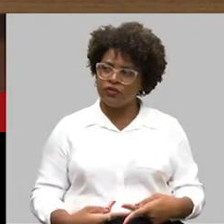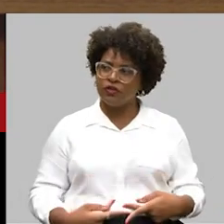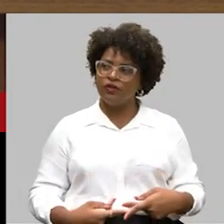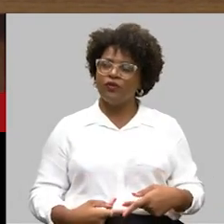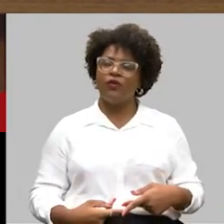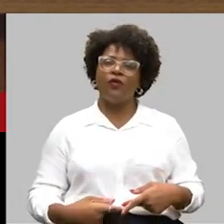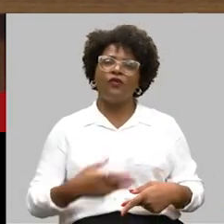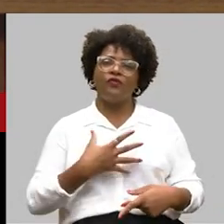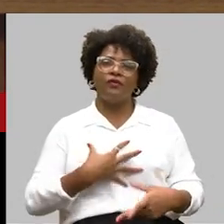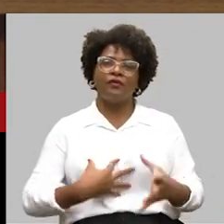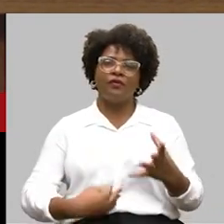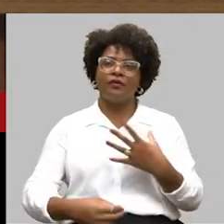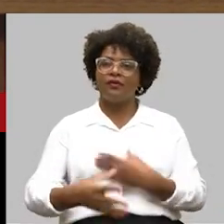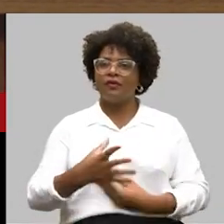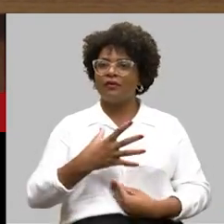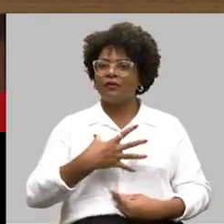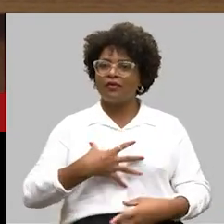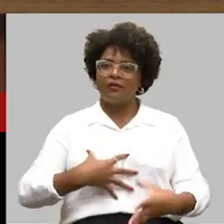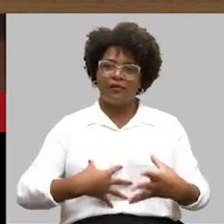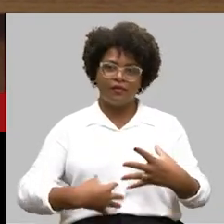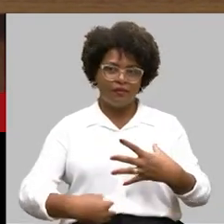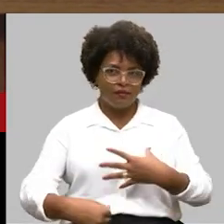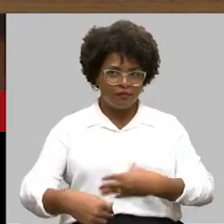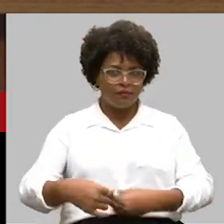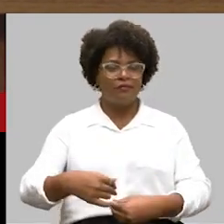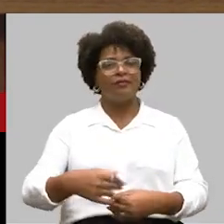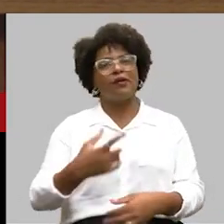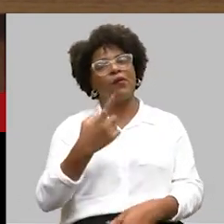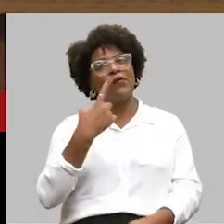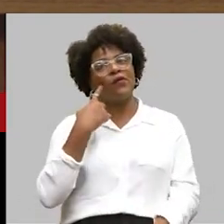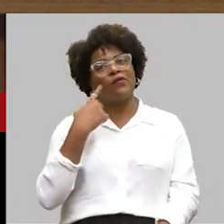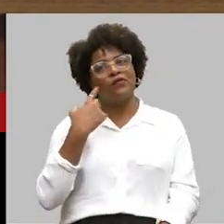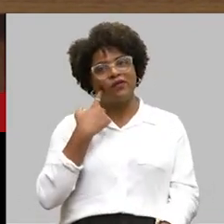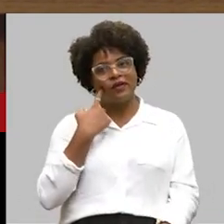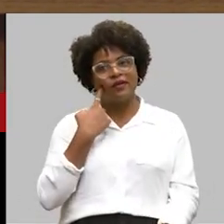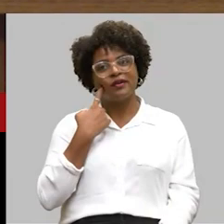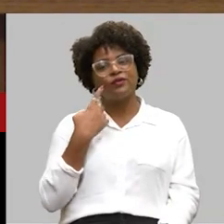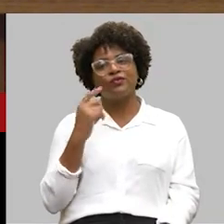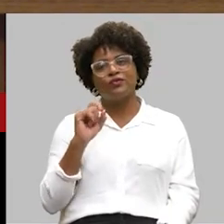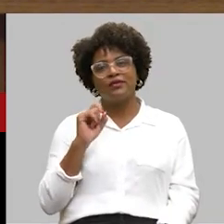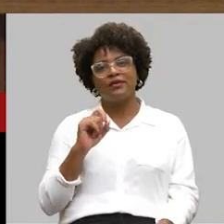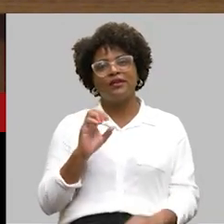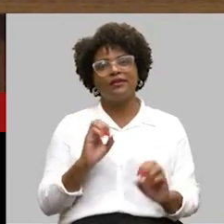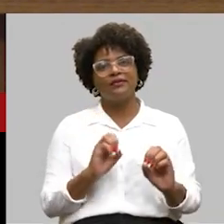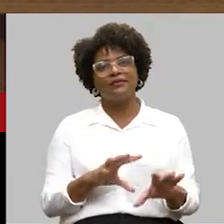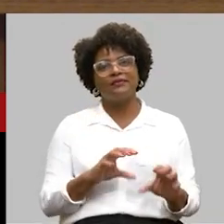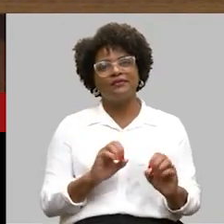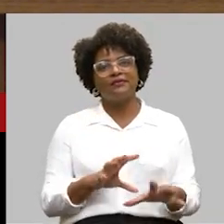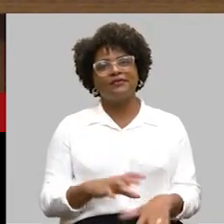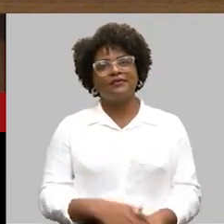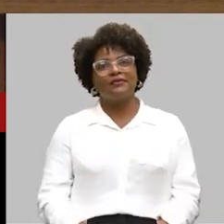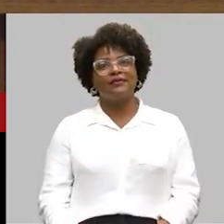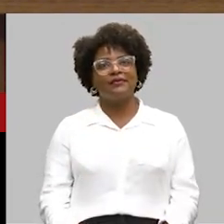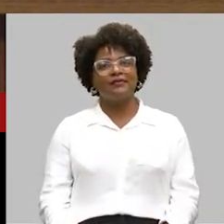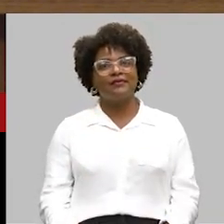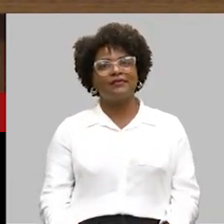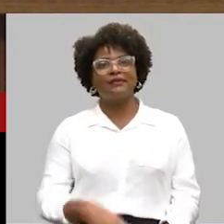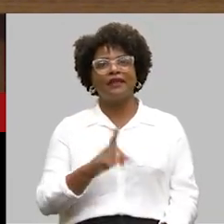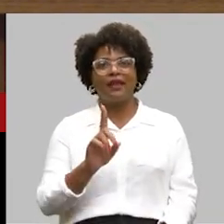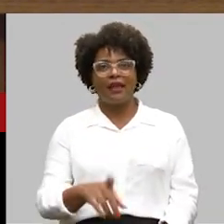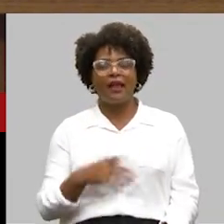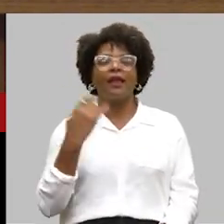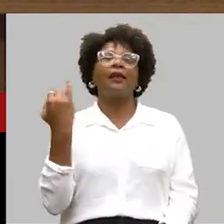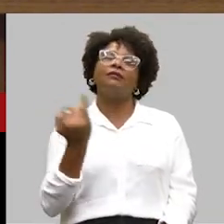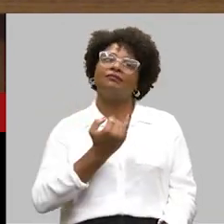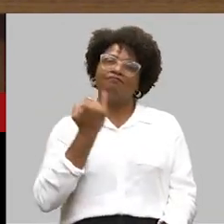gerações então e eu vejo assim que a educação ela é muito importante pra